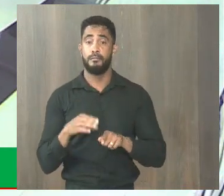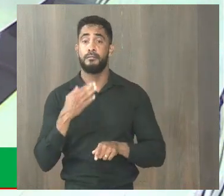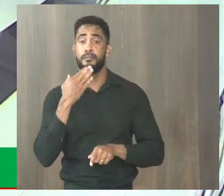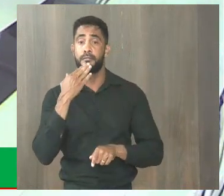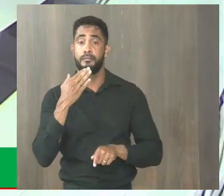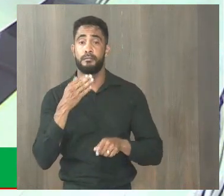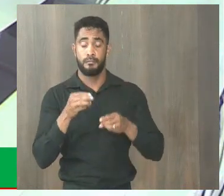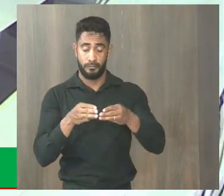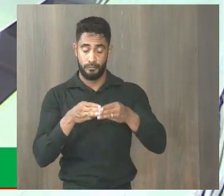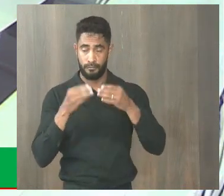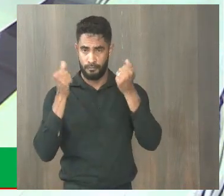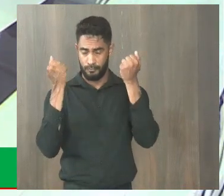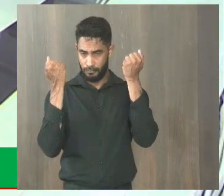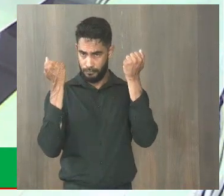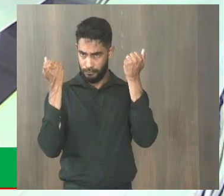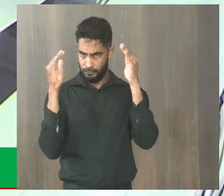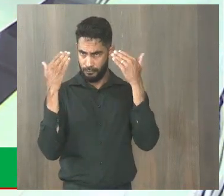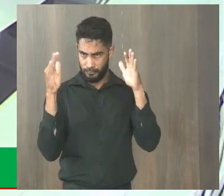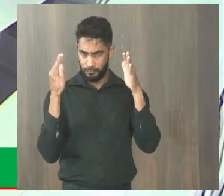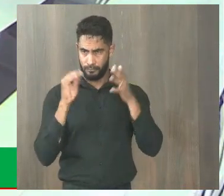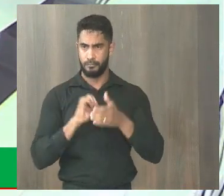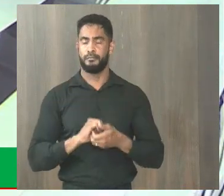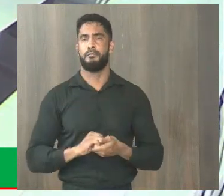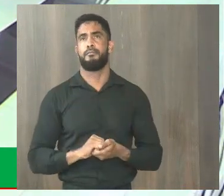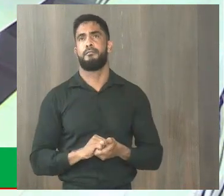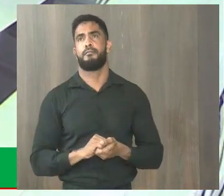presidente. Uma moção de aplausos que eu fiz